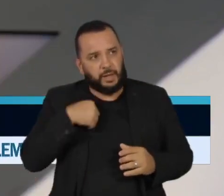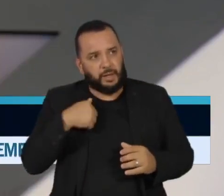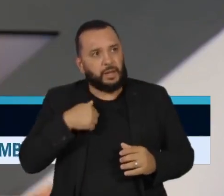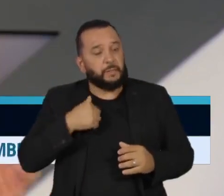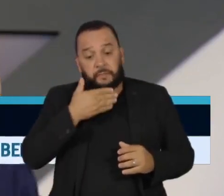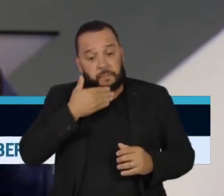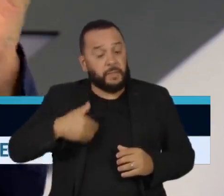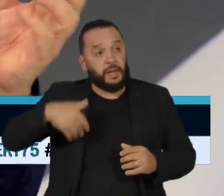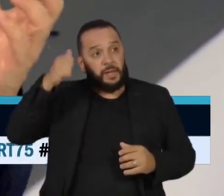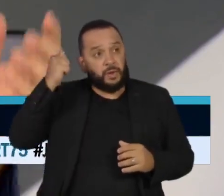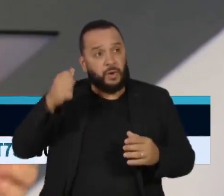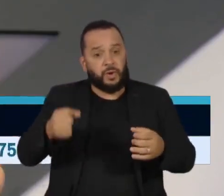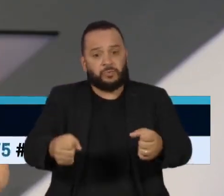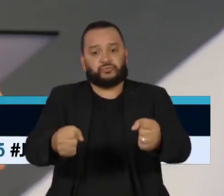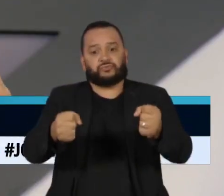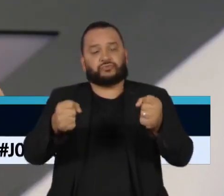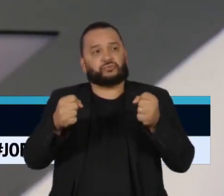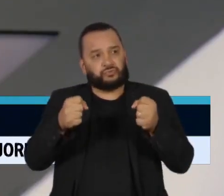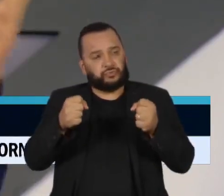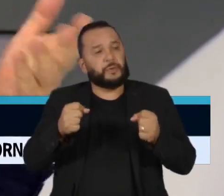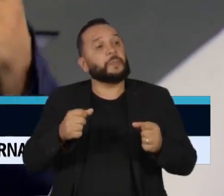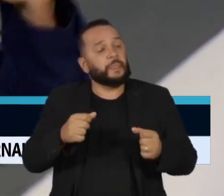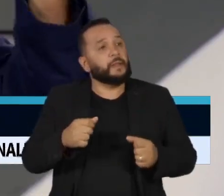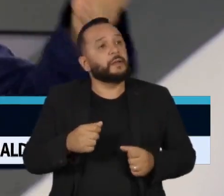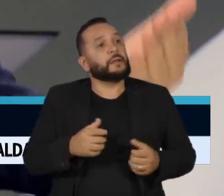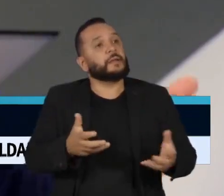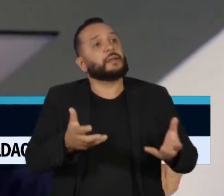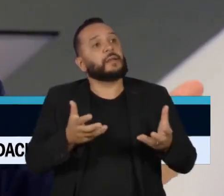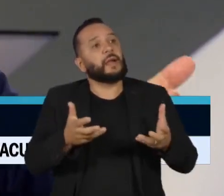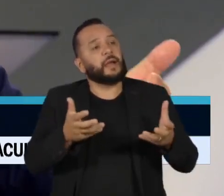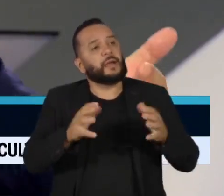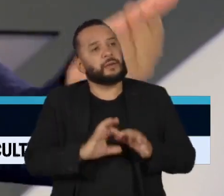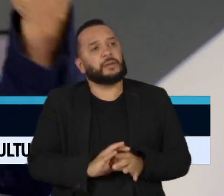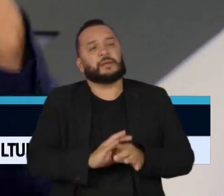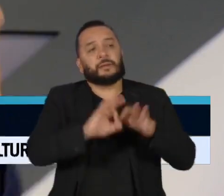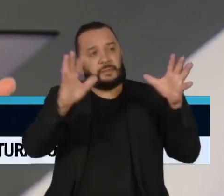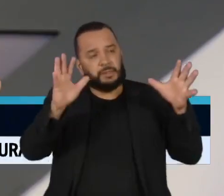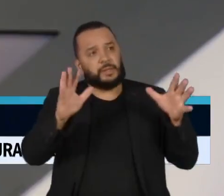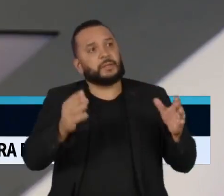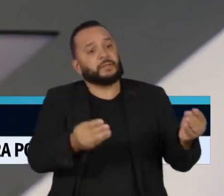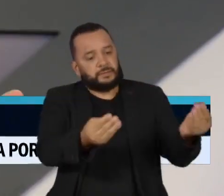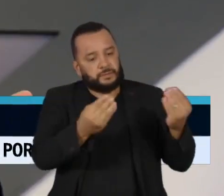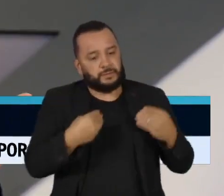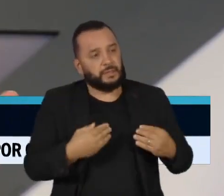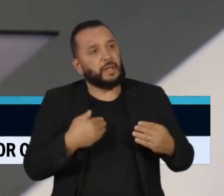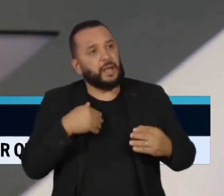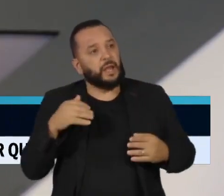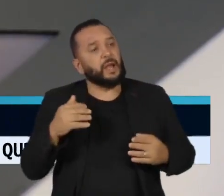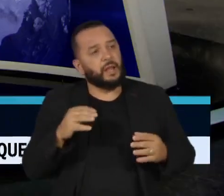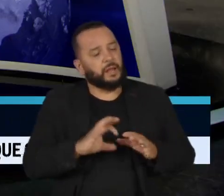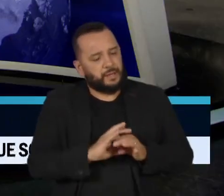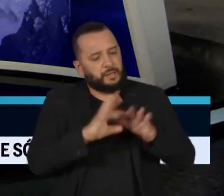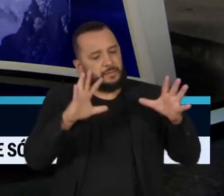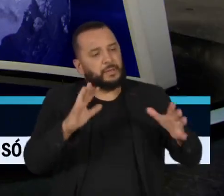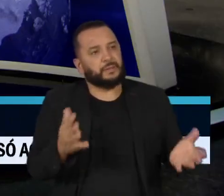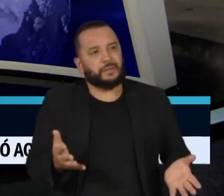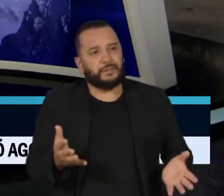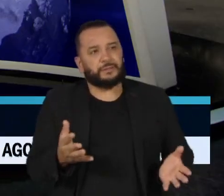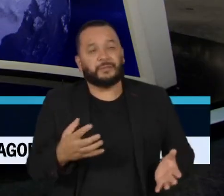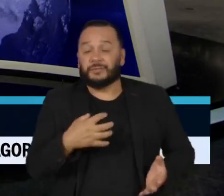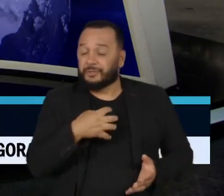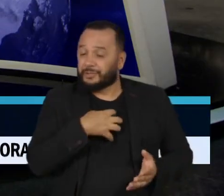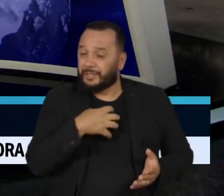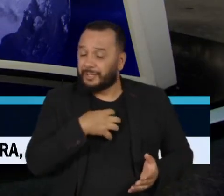Força Aérea segundo ele escrito asas para asas para a liberdade nos deem asas para liberar Ou seja é um jeito